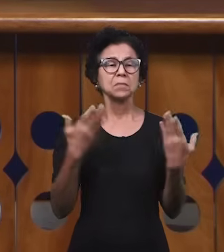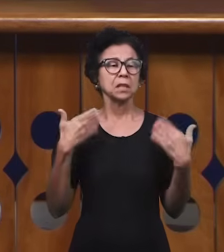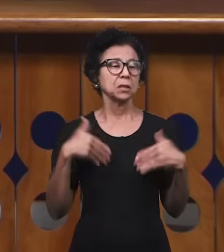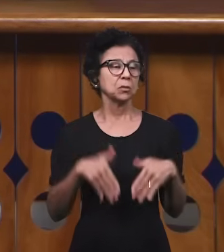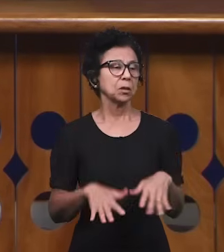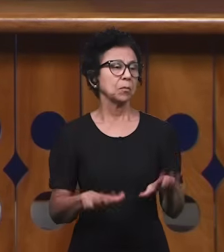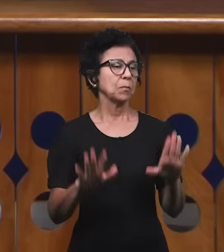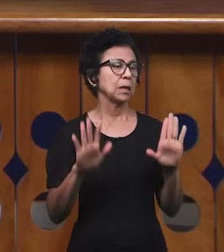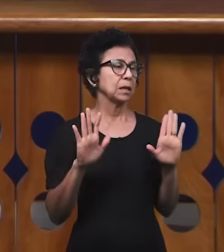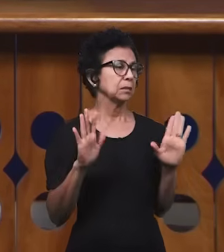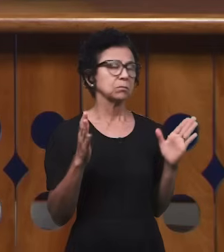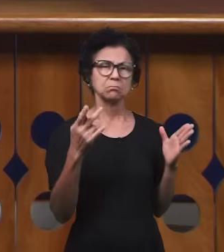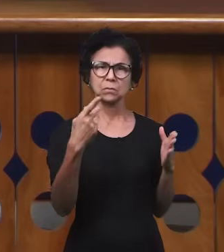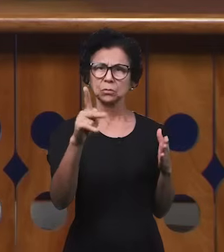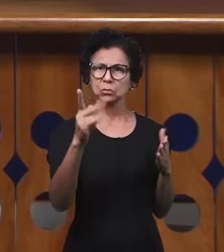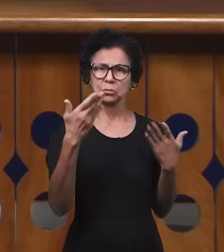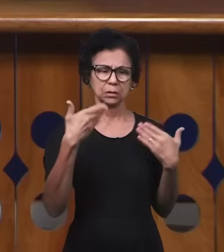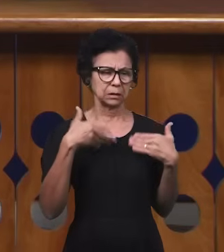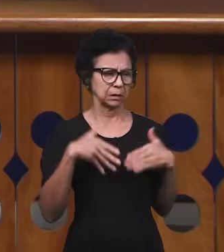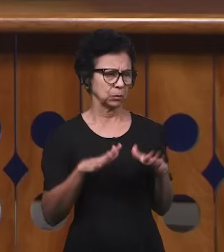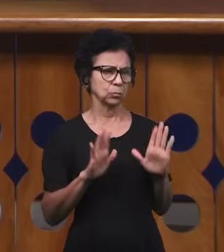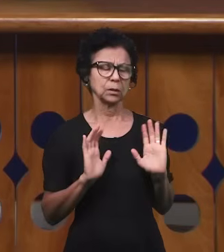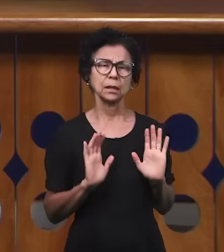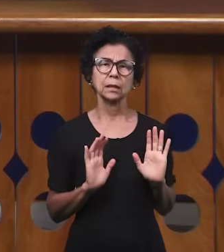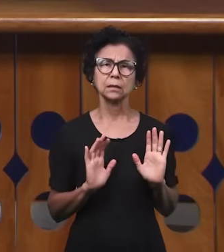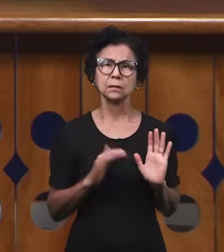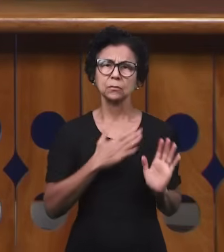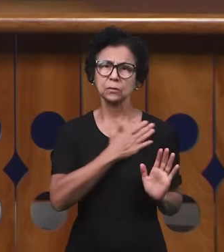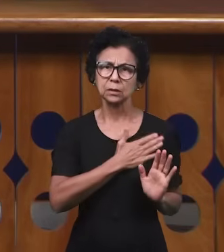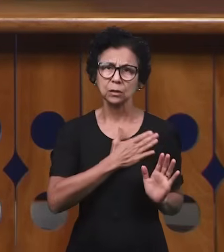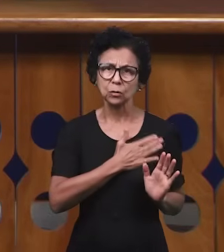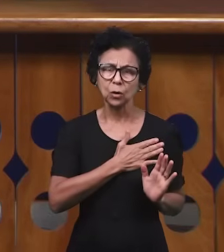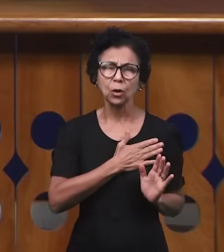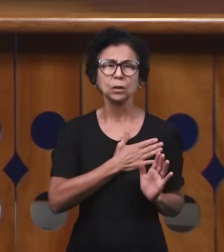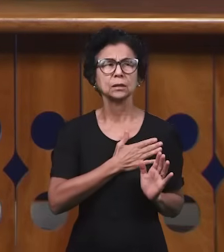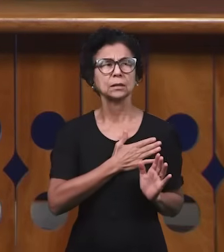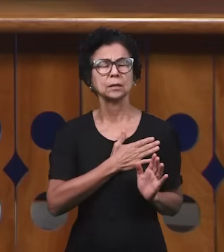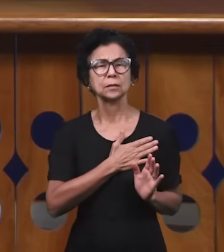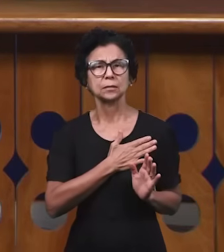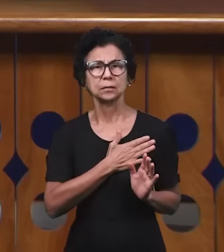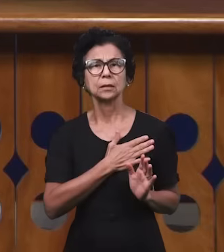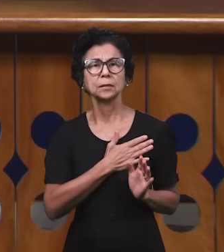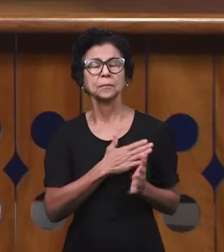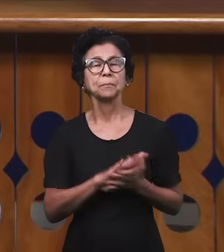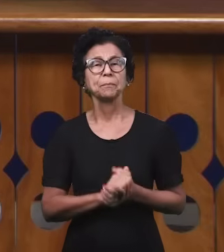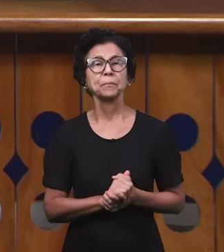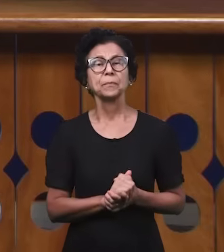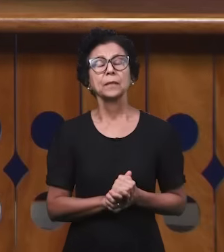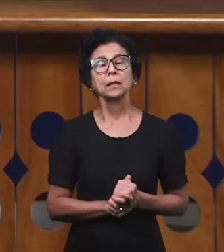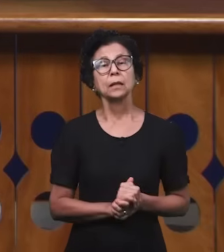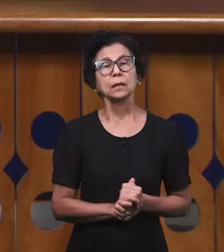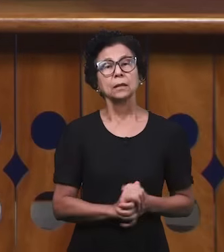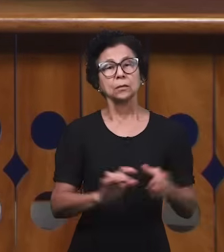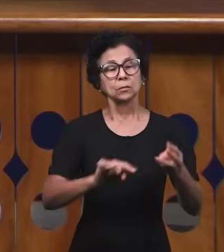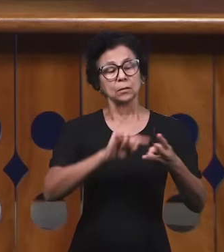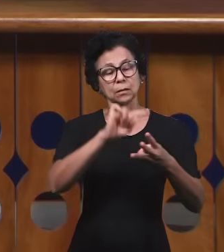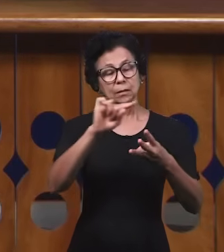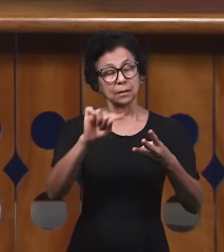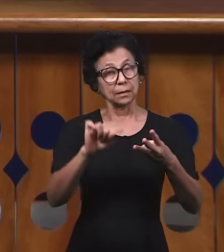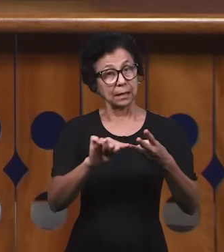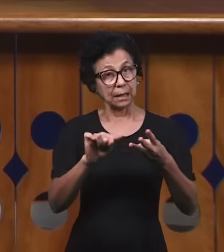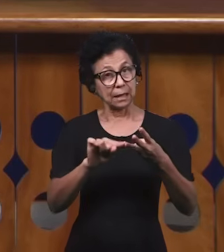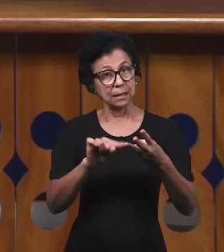naturalmente, é natureza sua. Anote, isso é importante. Né? Liste 3 profissões que